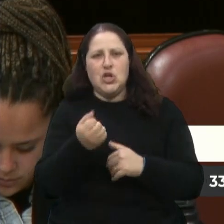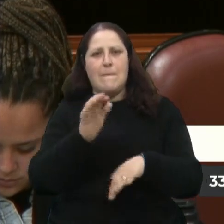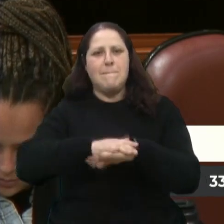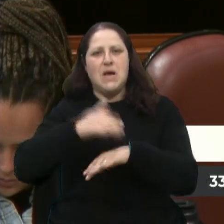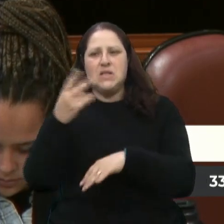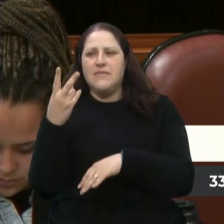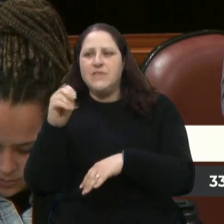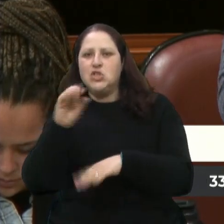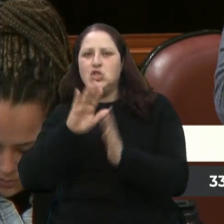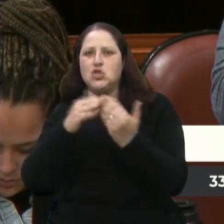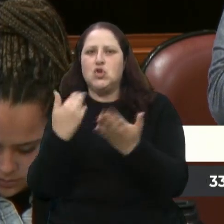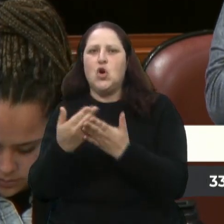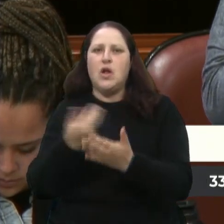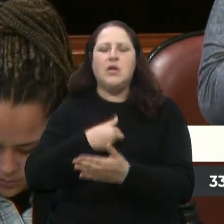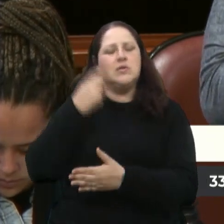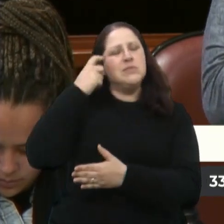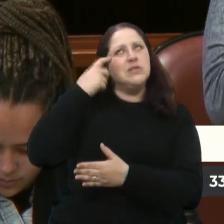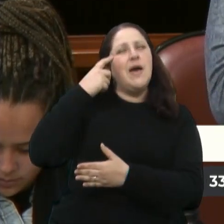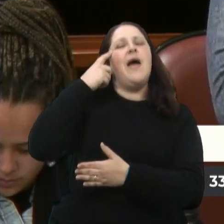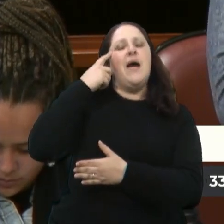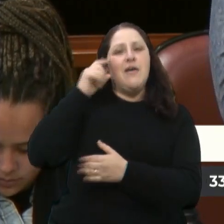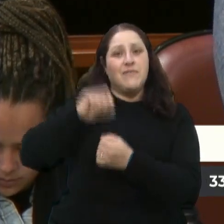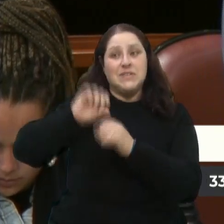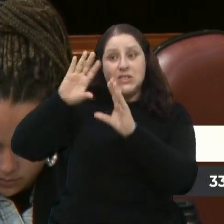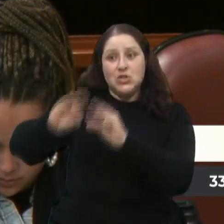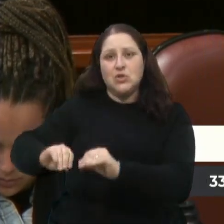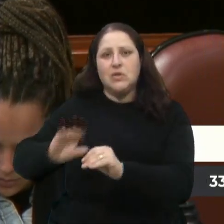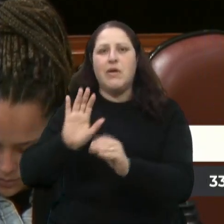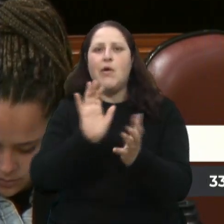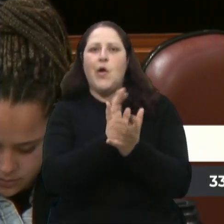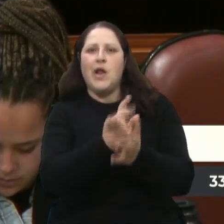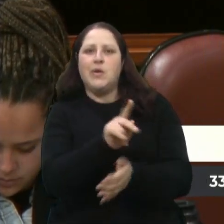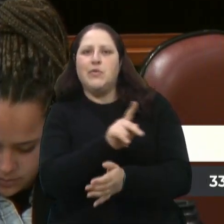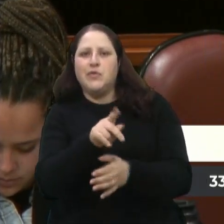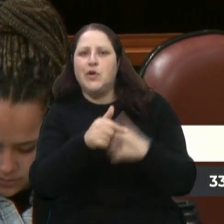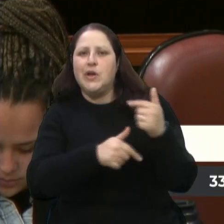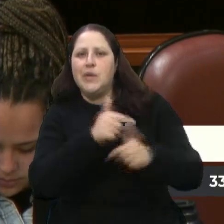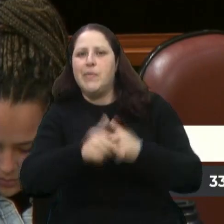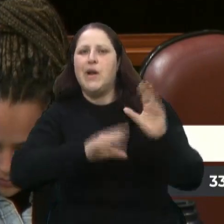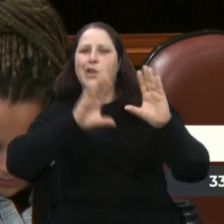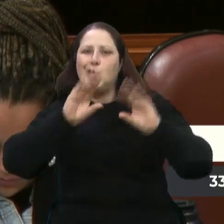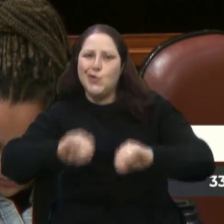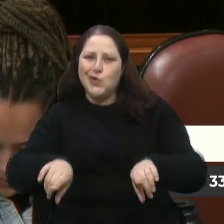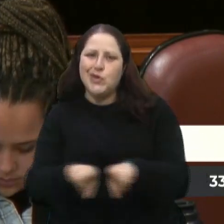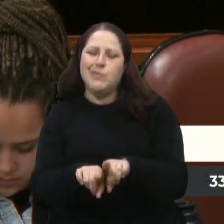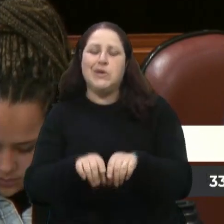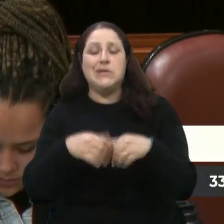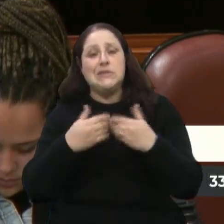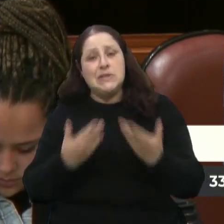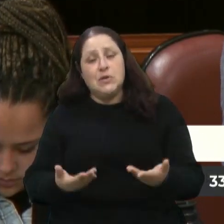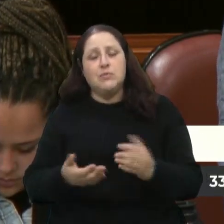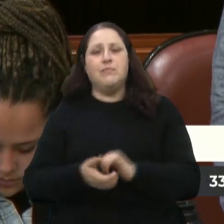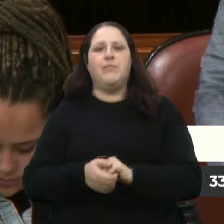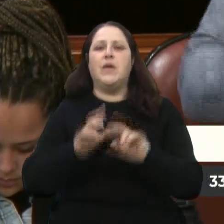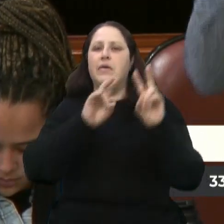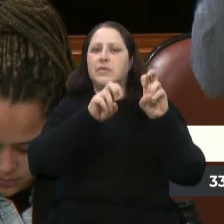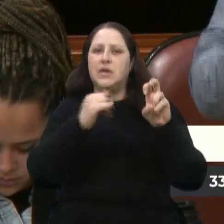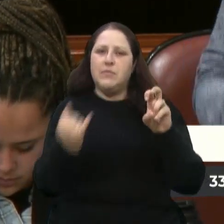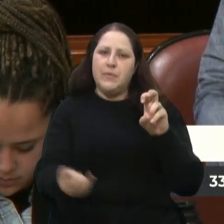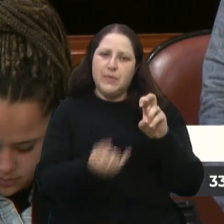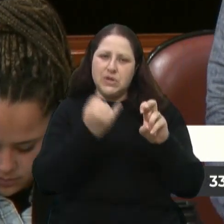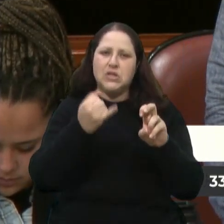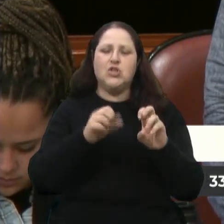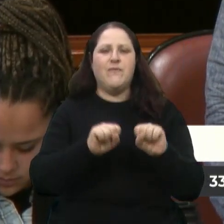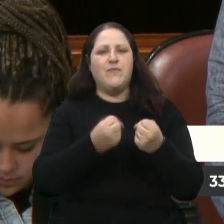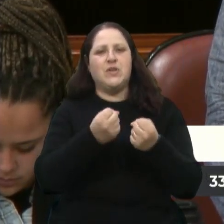escolas, pensávamos em fazer à noite, mas aí tínhamos colegas professores que trabalhavam à noite também. Enfim, acho que o tema é importante, o